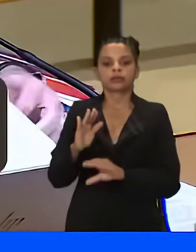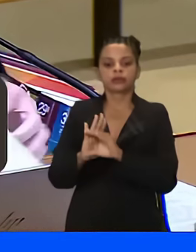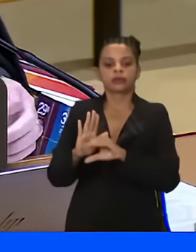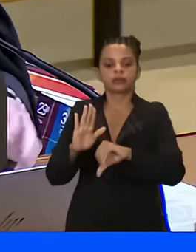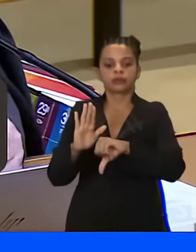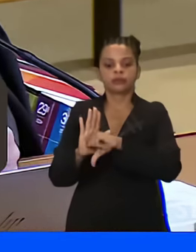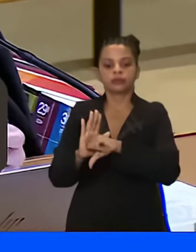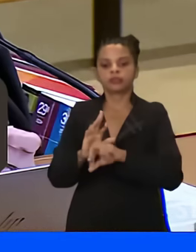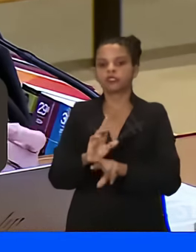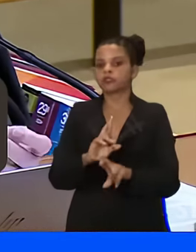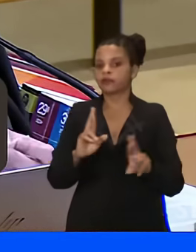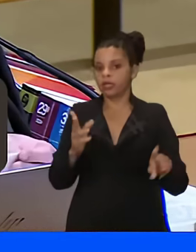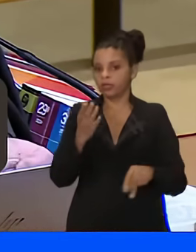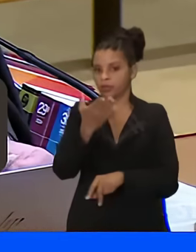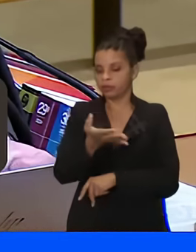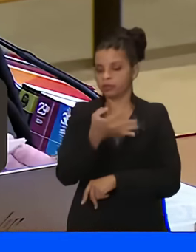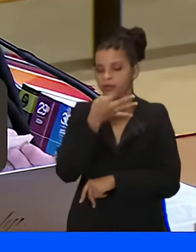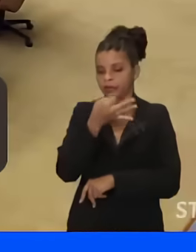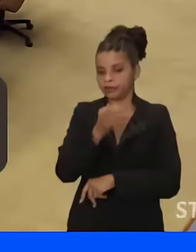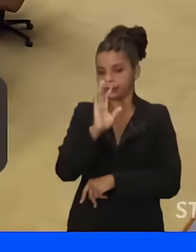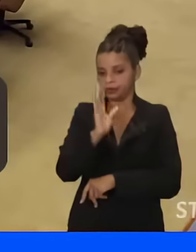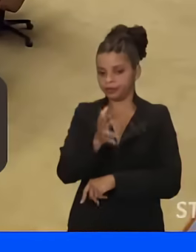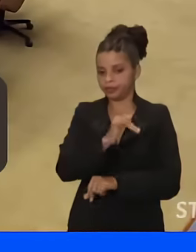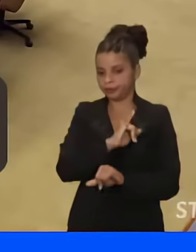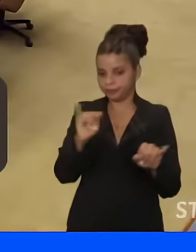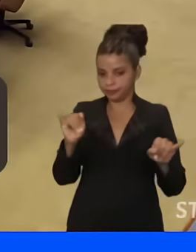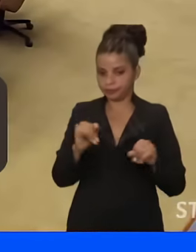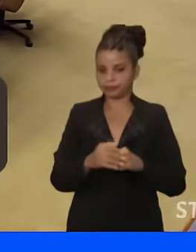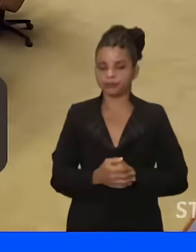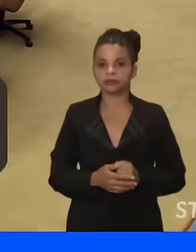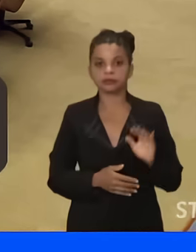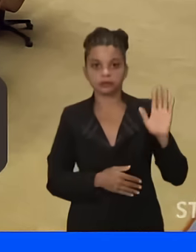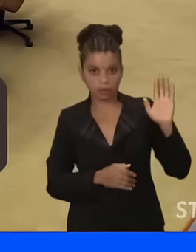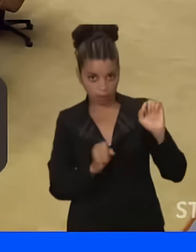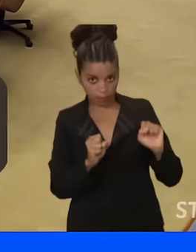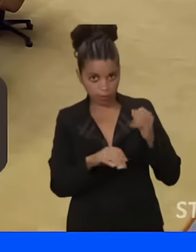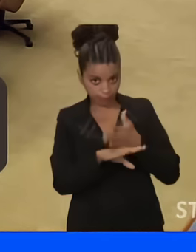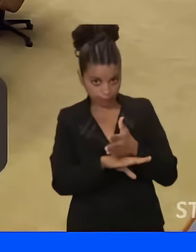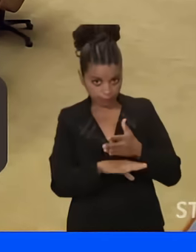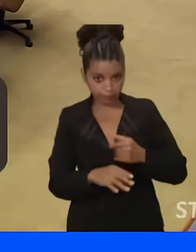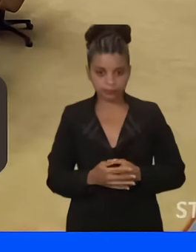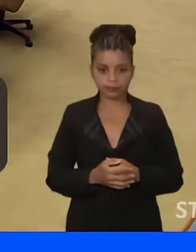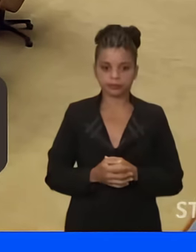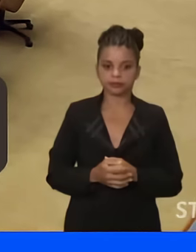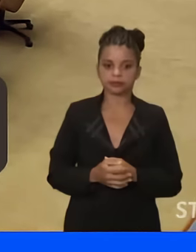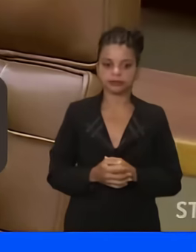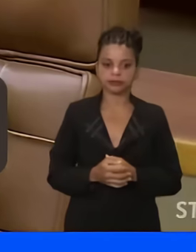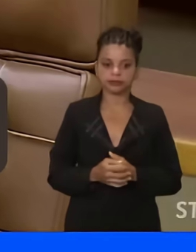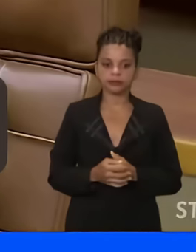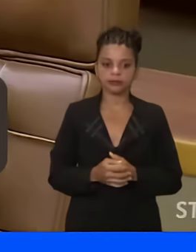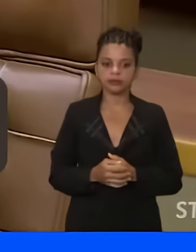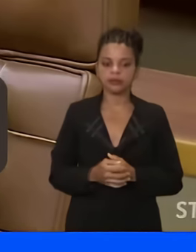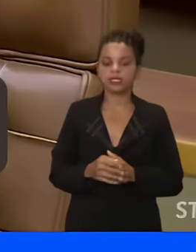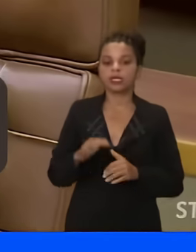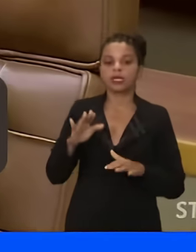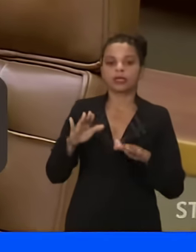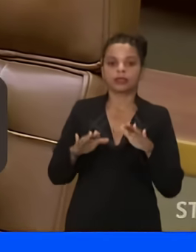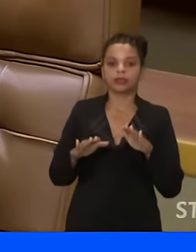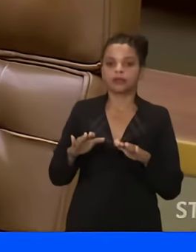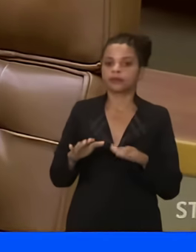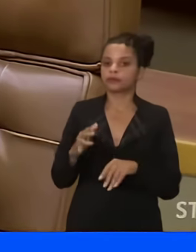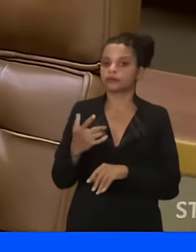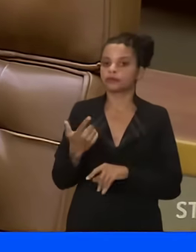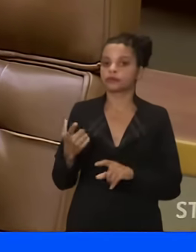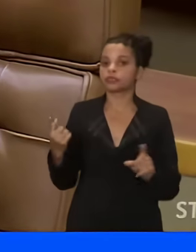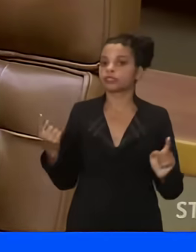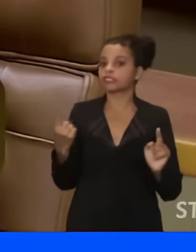já considerou. Isso, André, permite uma parte? Pois não. Talvez eu acho que não há divergência naquilo que